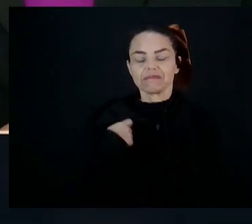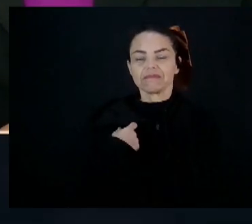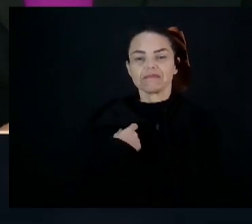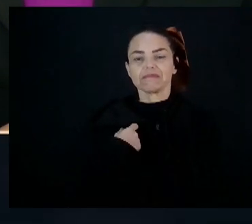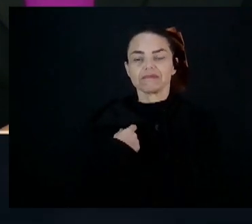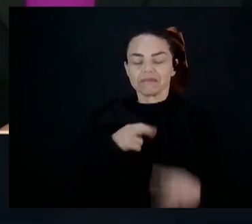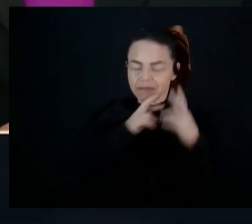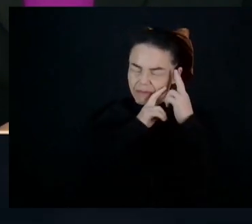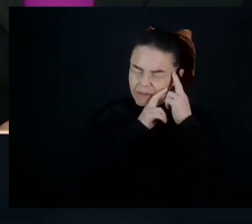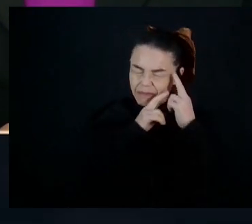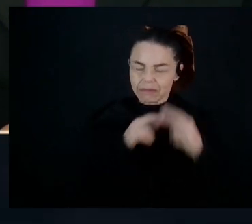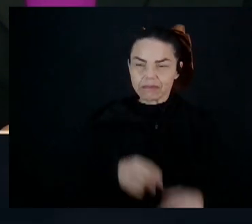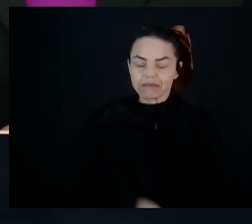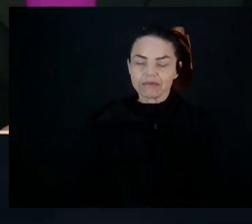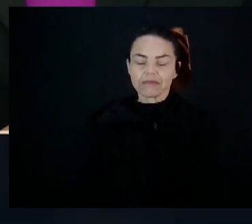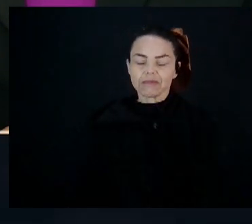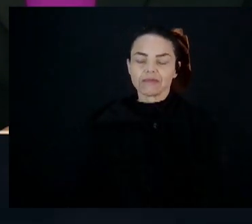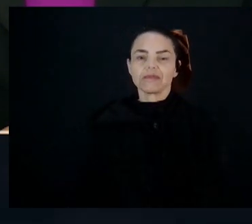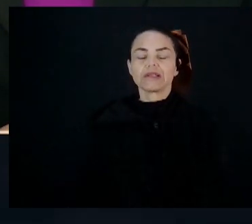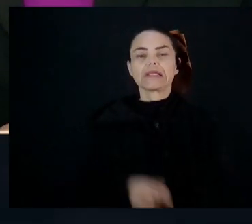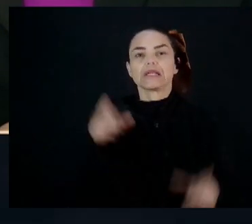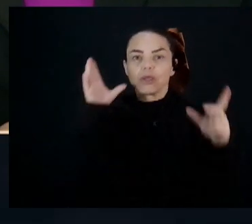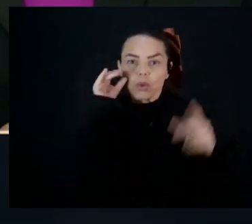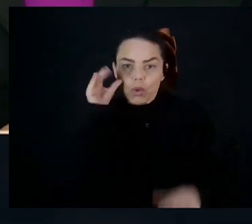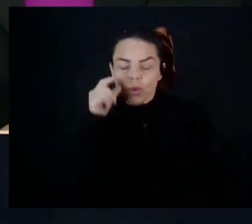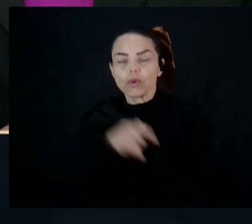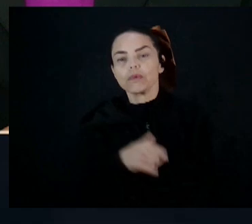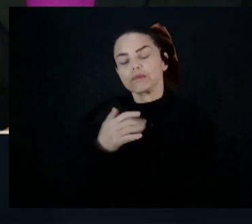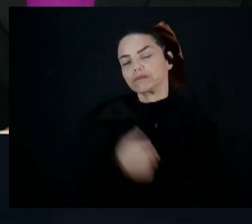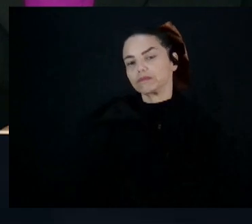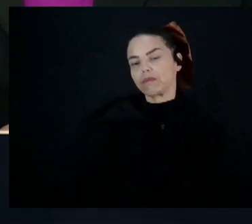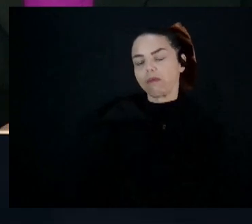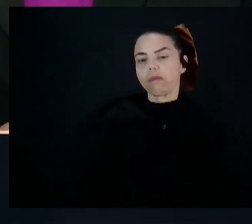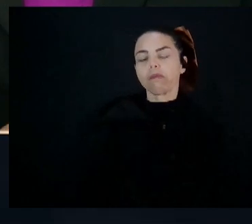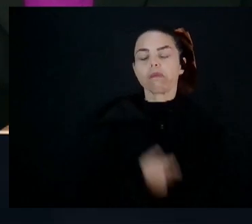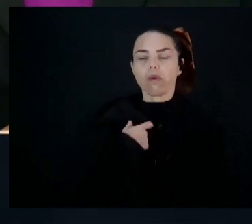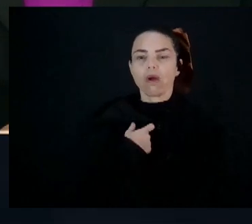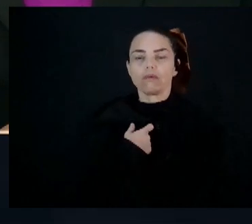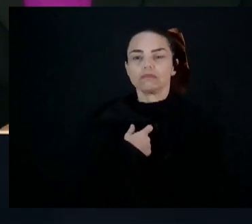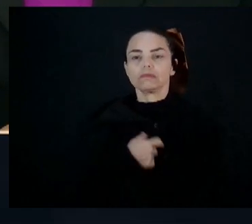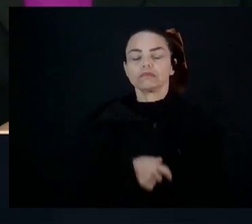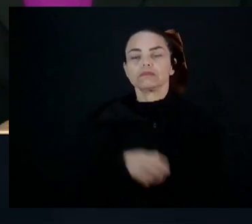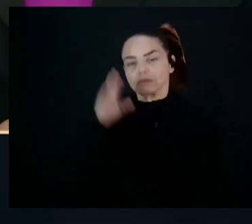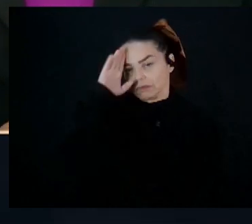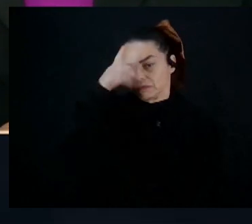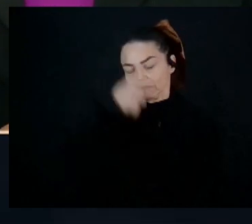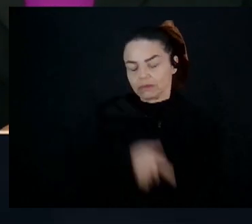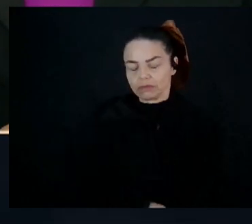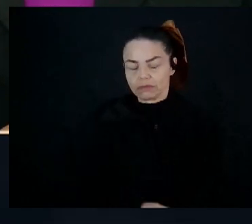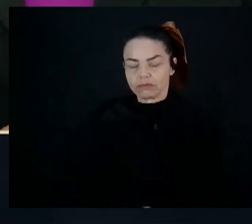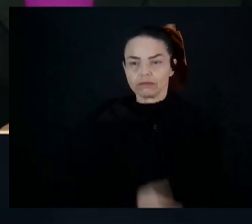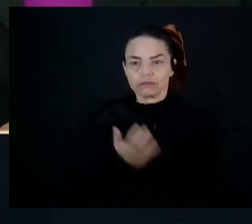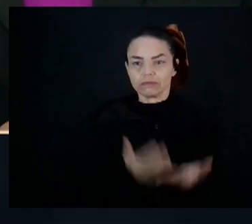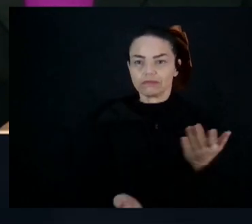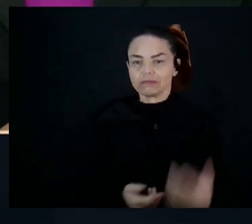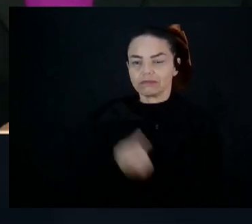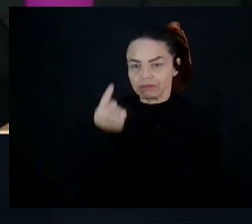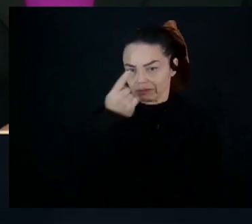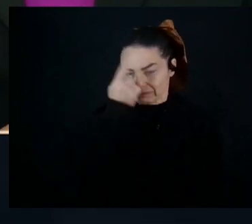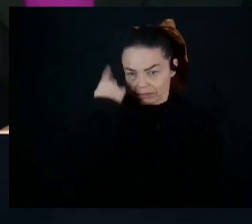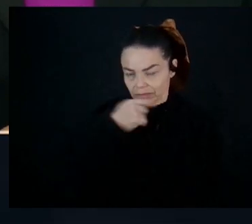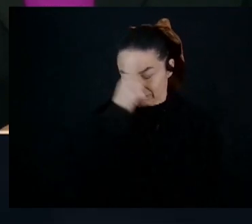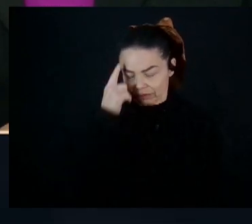todo mundo tem curiosidade de saber como funcionamos, né? Principalmente a questão do sono. Será que se eu perder 1 hora de sono por